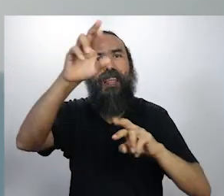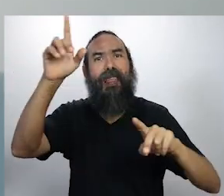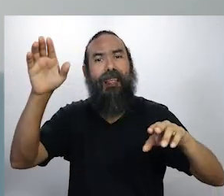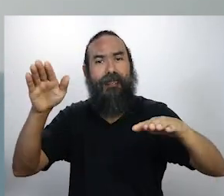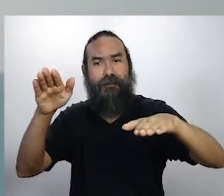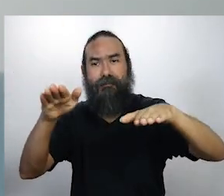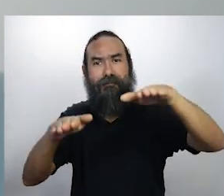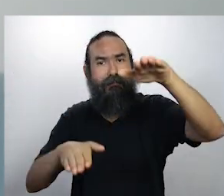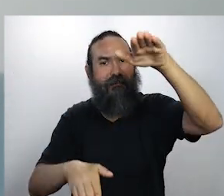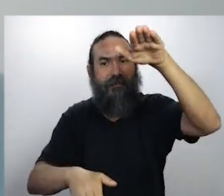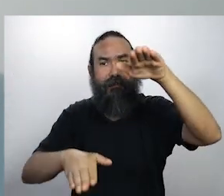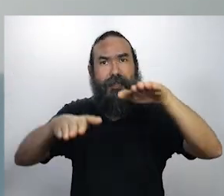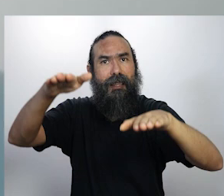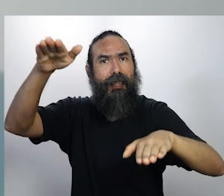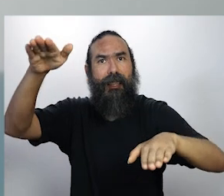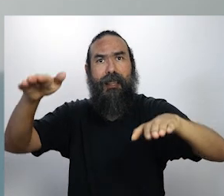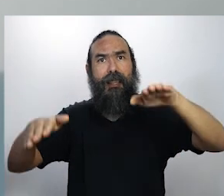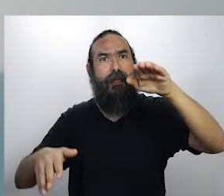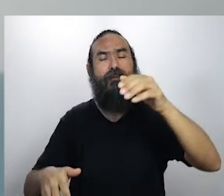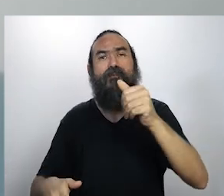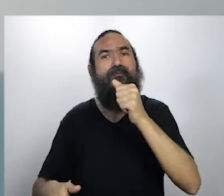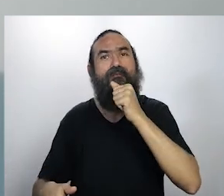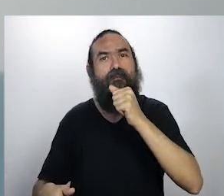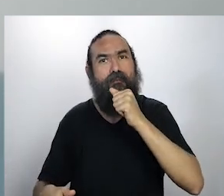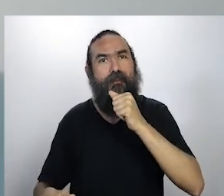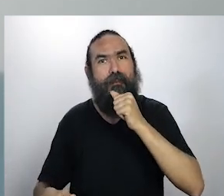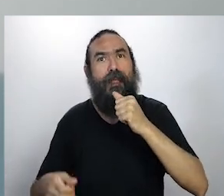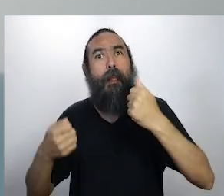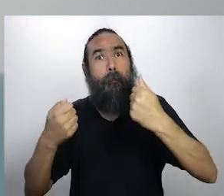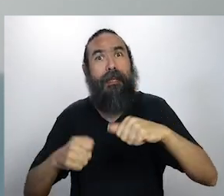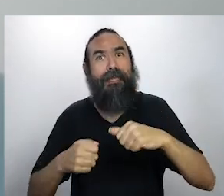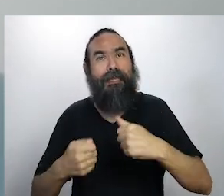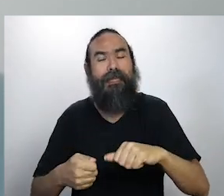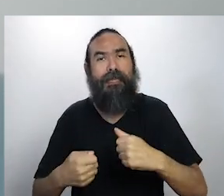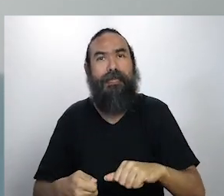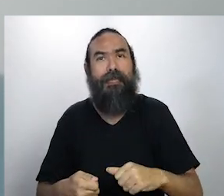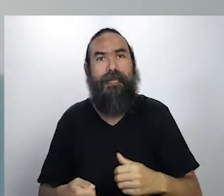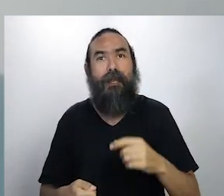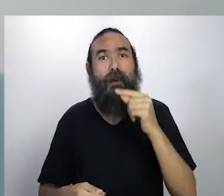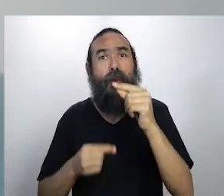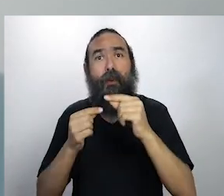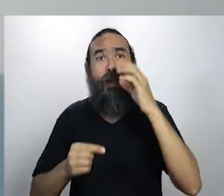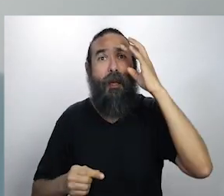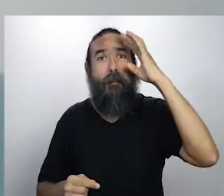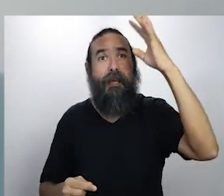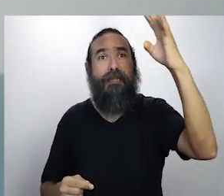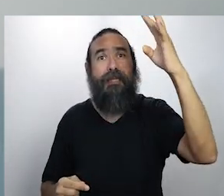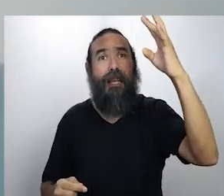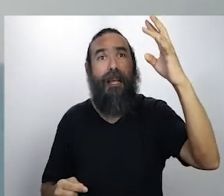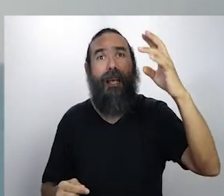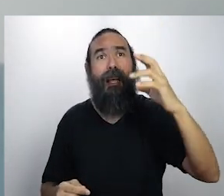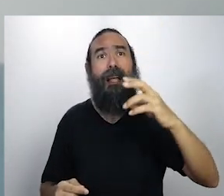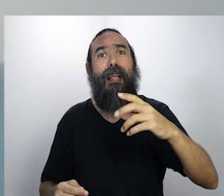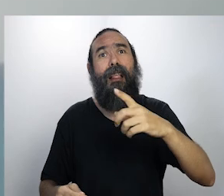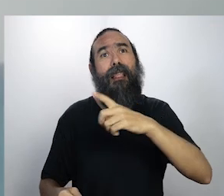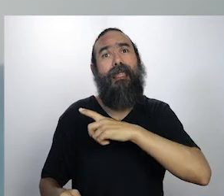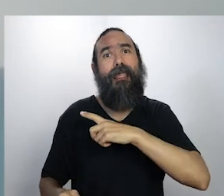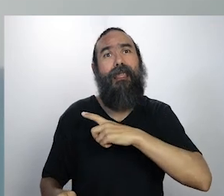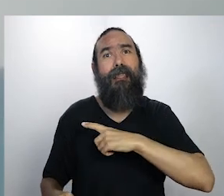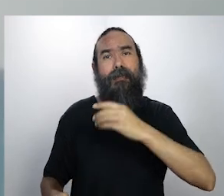visão da dialética, né, e aquilo que ela permite para a gente poder pensar a negação do que